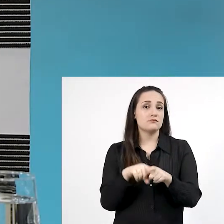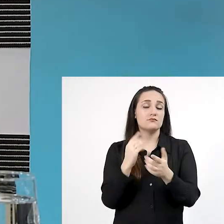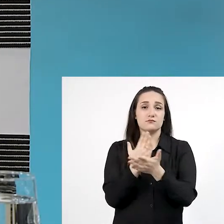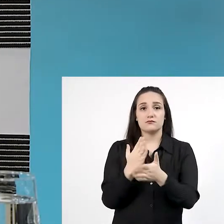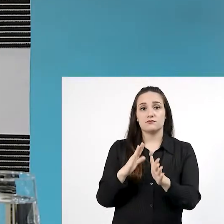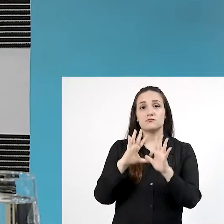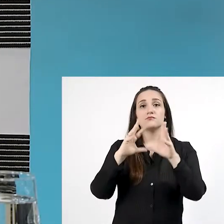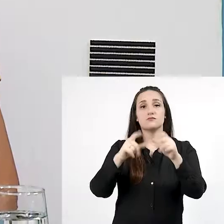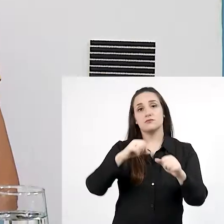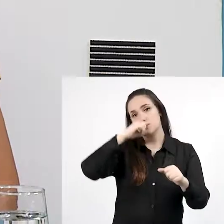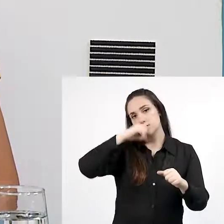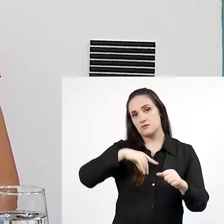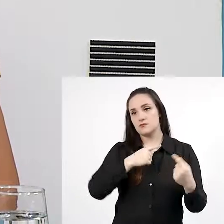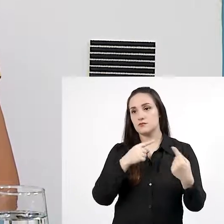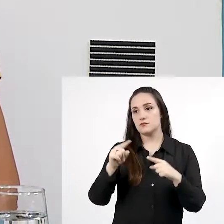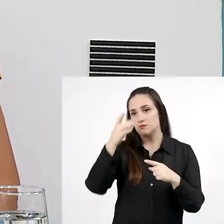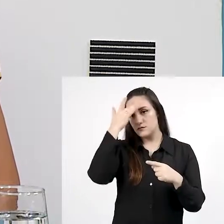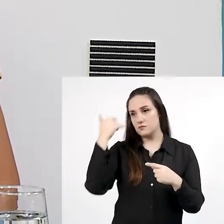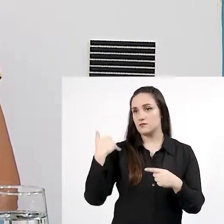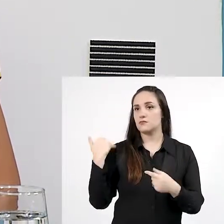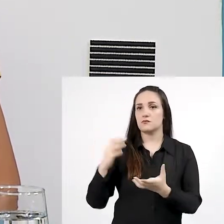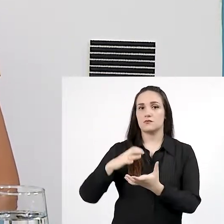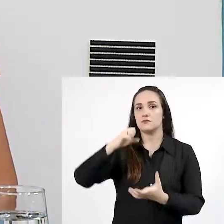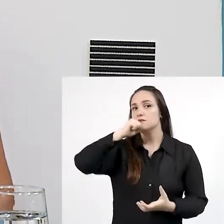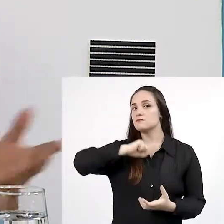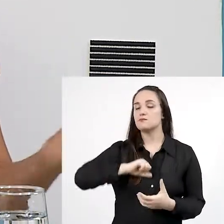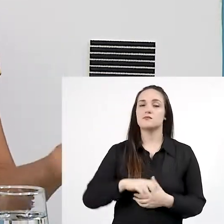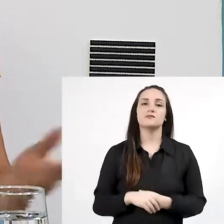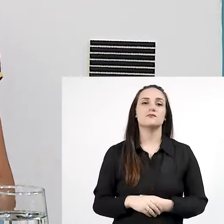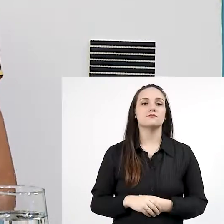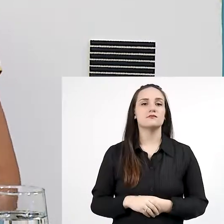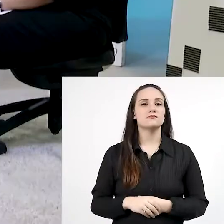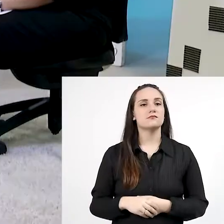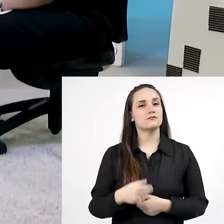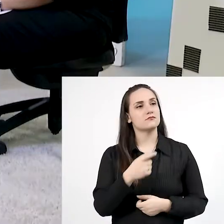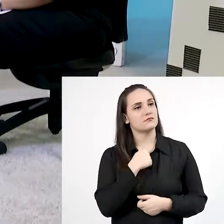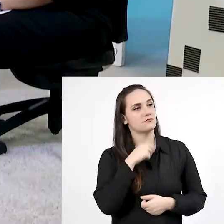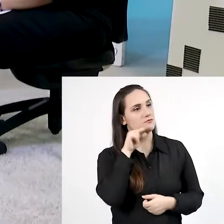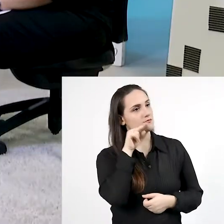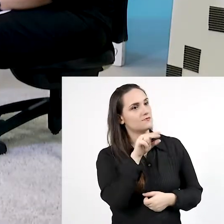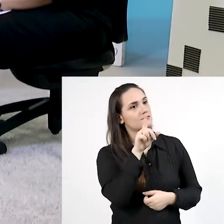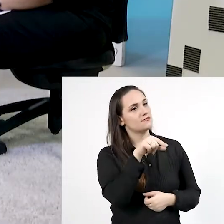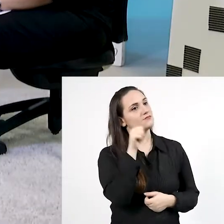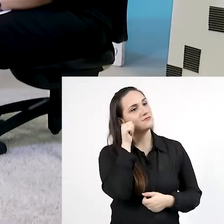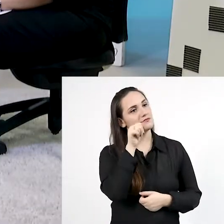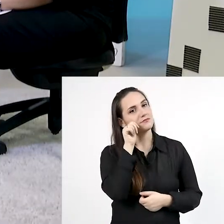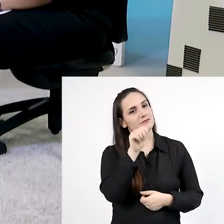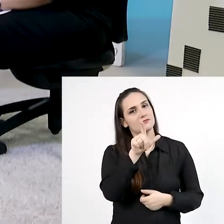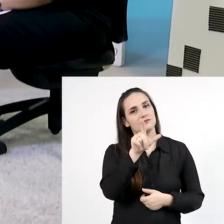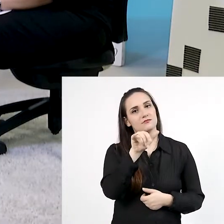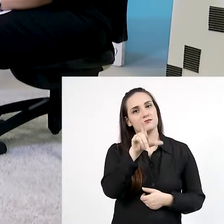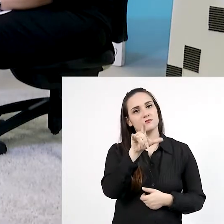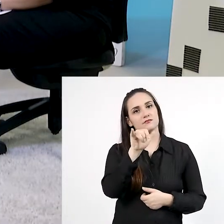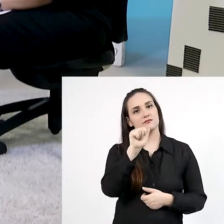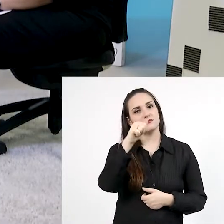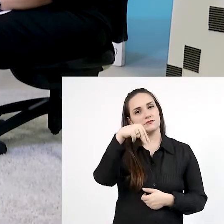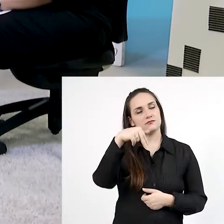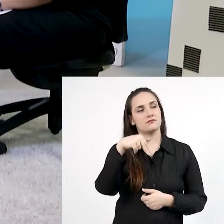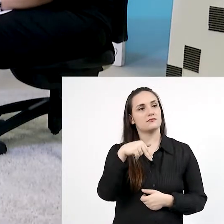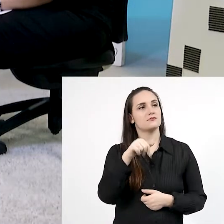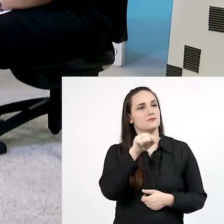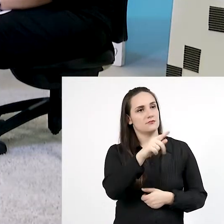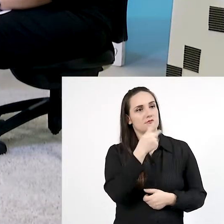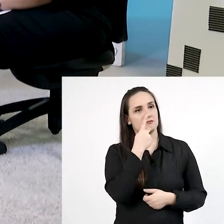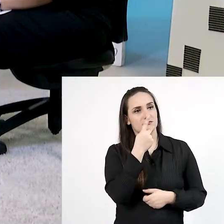violência contra a pessoa idosa. Então, nós vemos, né, a doutora Lília está falando aqui das legislações que nós temos. Nós temos o Estatuto, que é